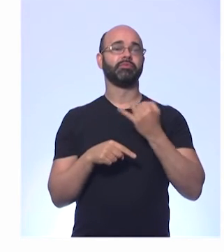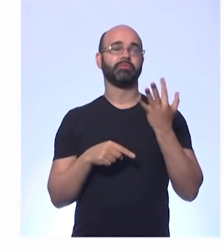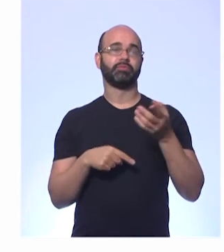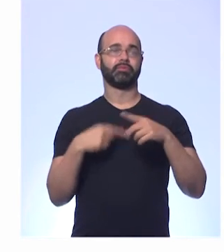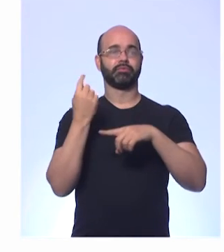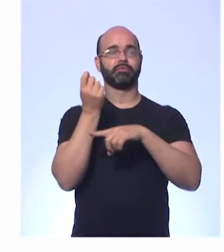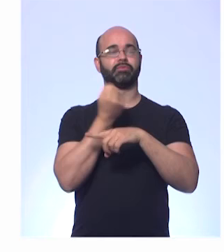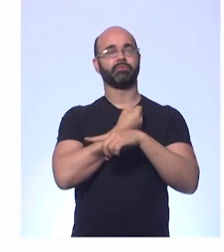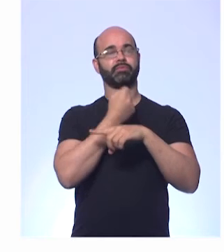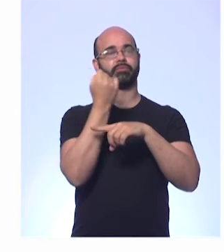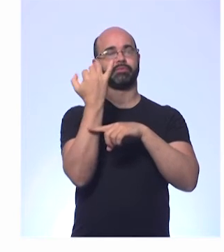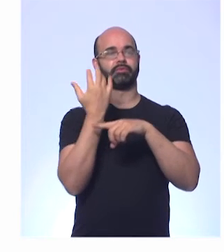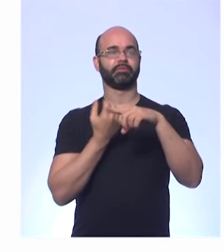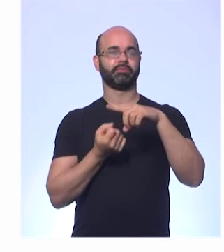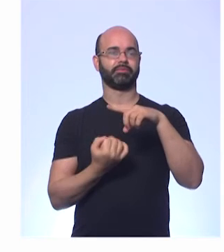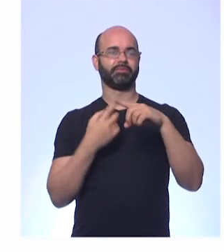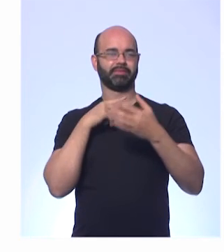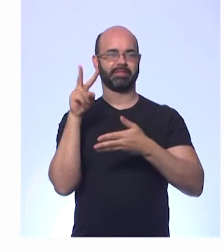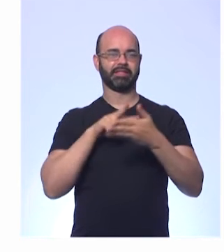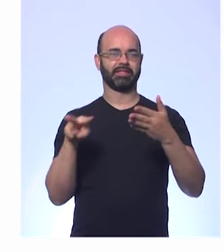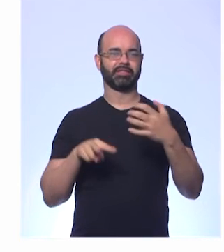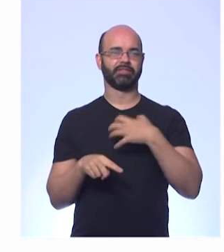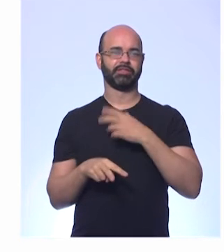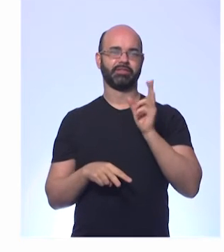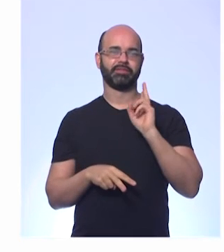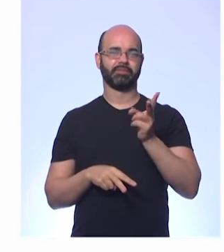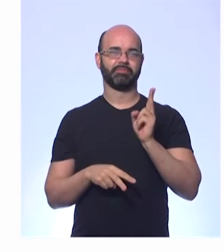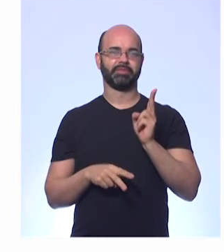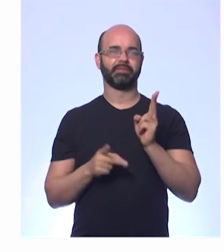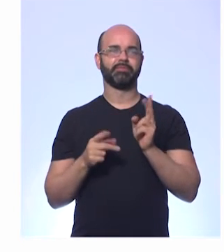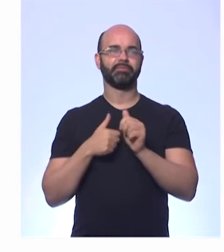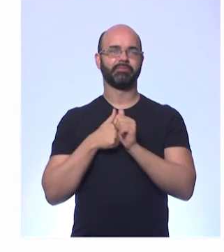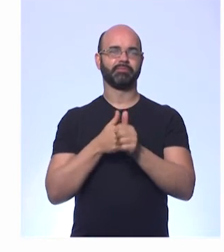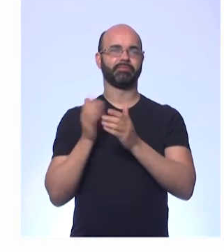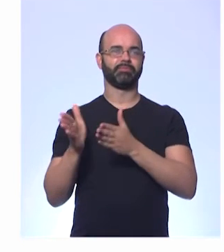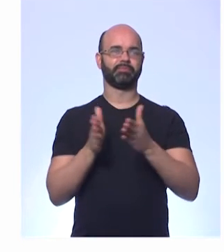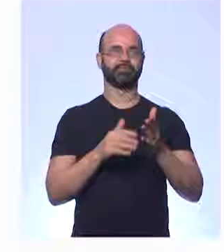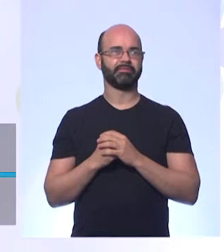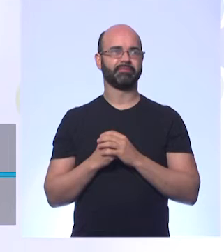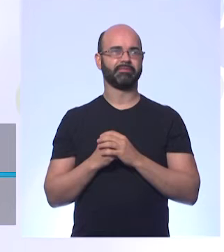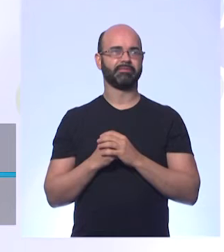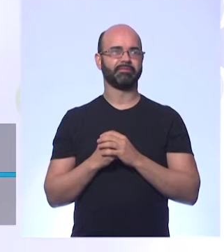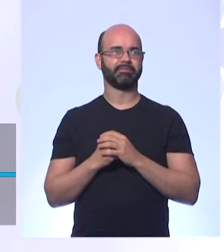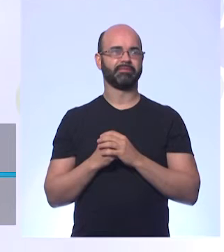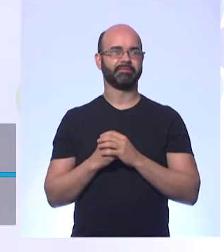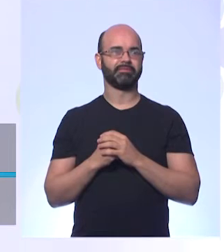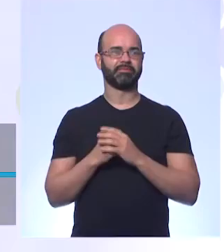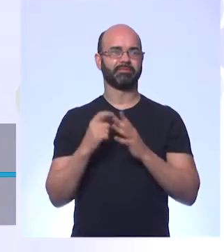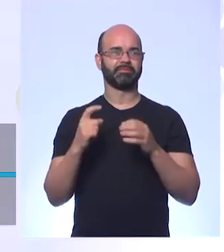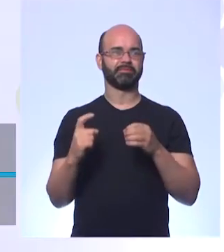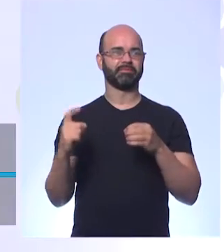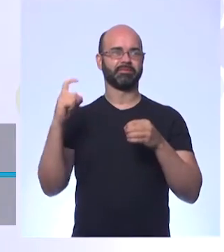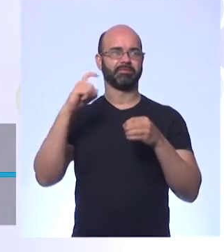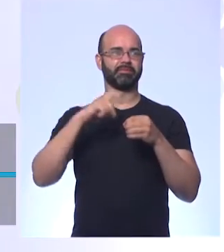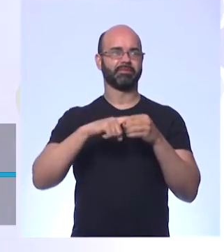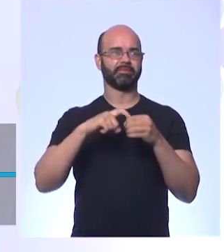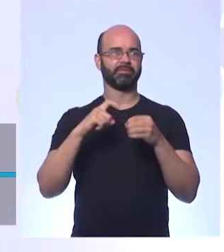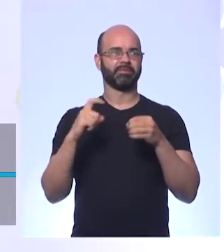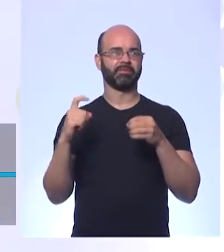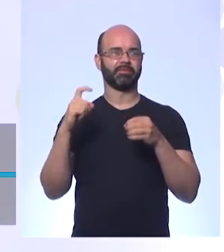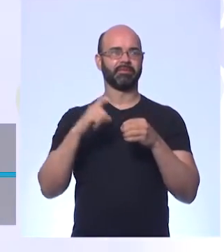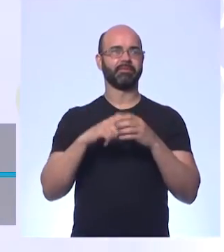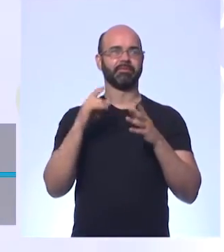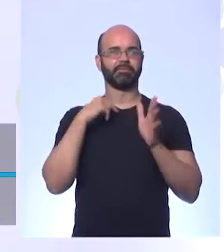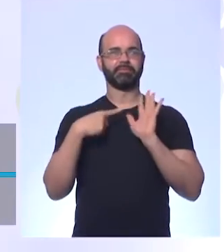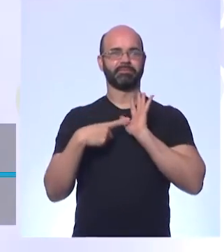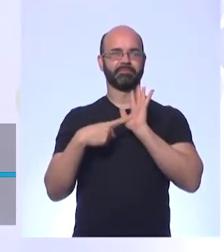outro, na maneira que eu li, tá certo? É sempre assim, tá certo? Vamos para a próxima, então. Beleza, voltamos aqui, deixa eu colocar aqui a